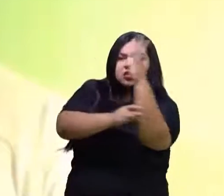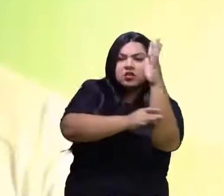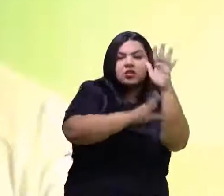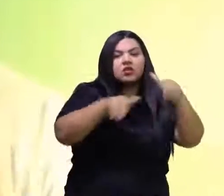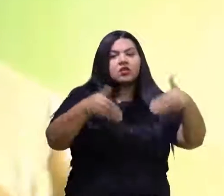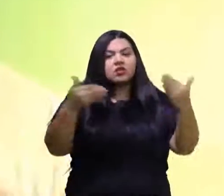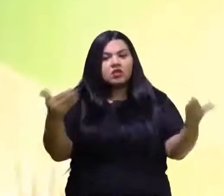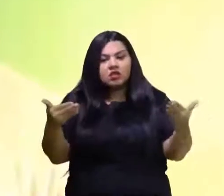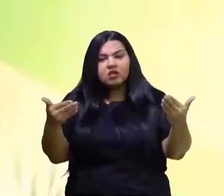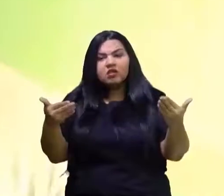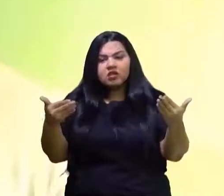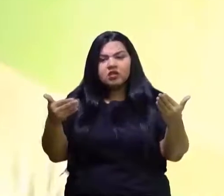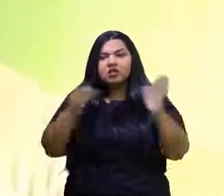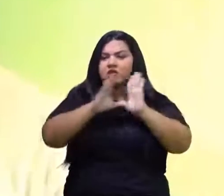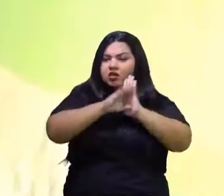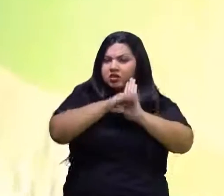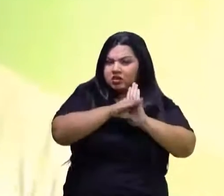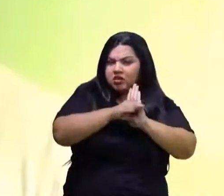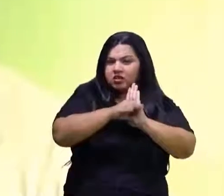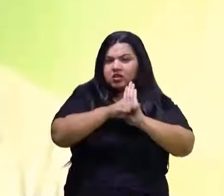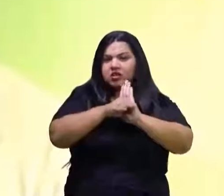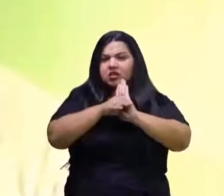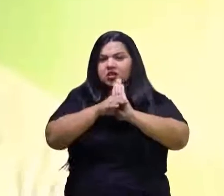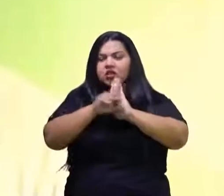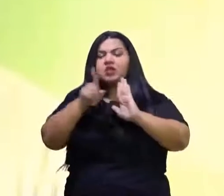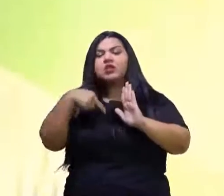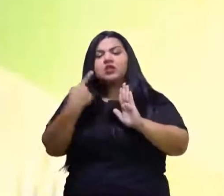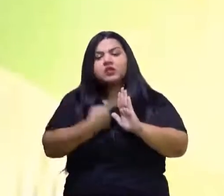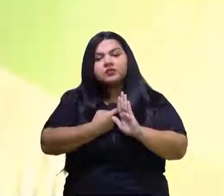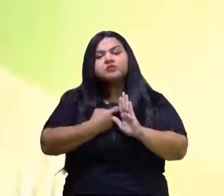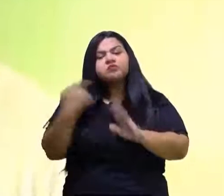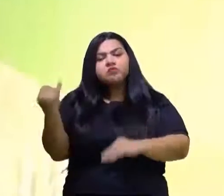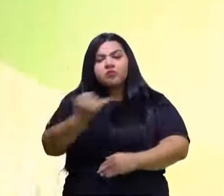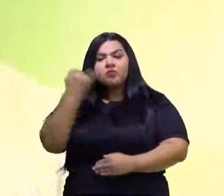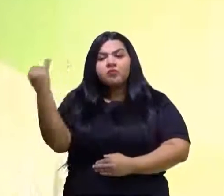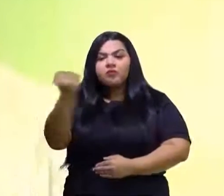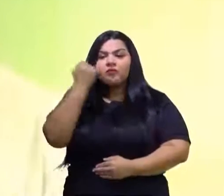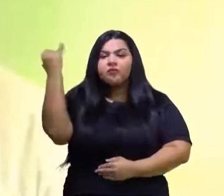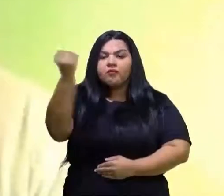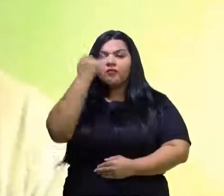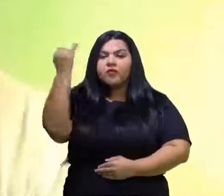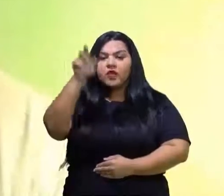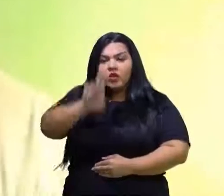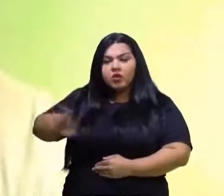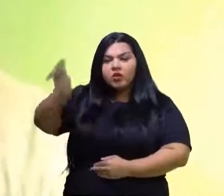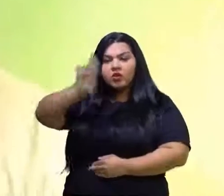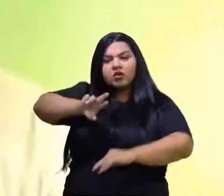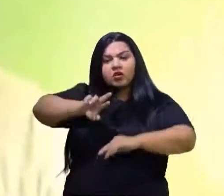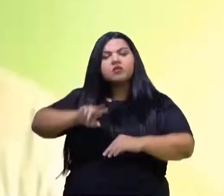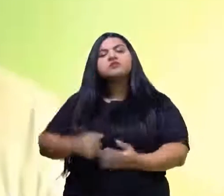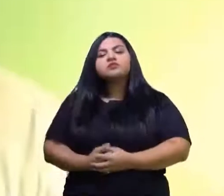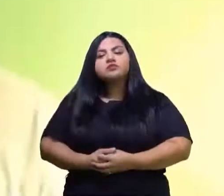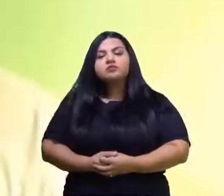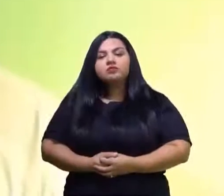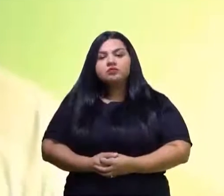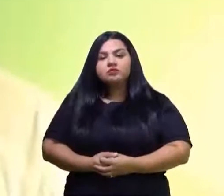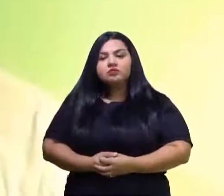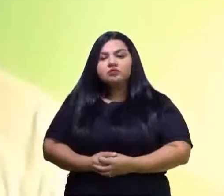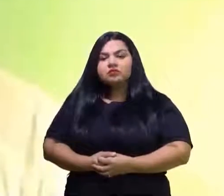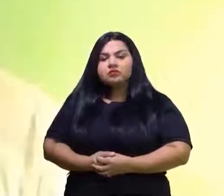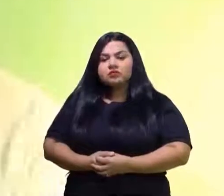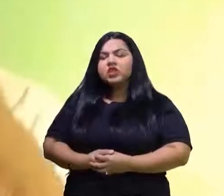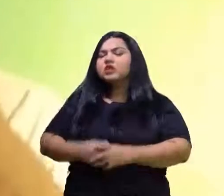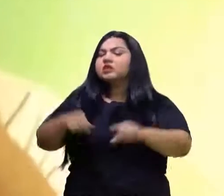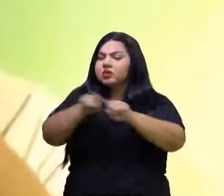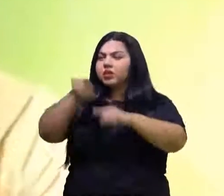um conceito, é um termo que para a geografia ele é muito caro, né, muito importante, e que também é utilizado por várias outras ciências